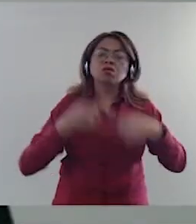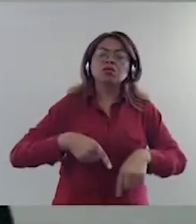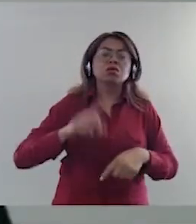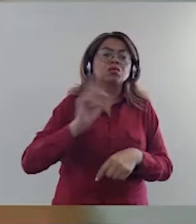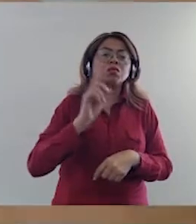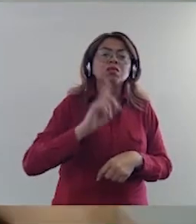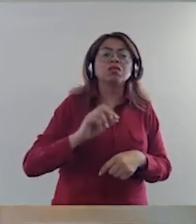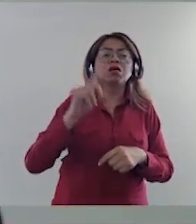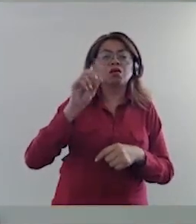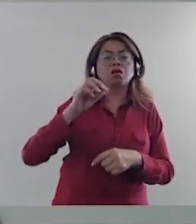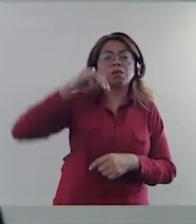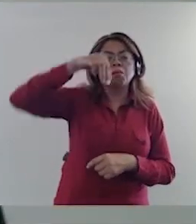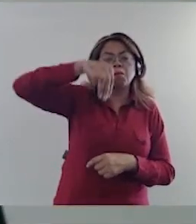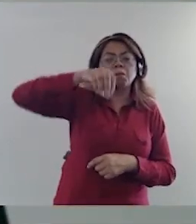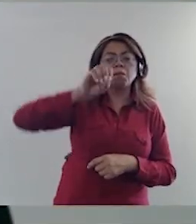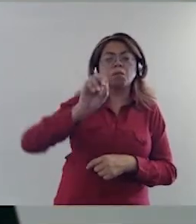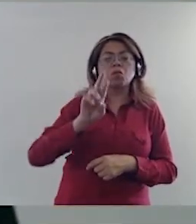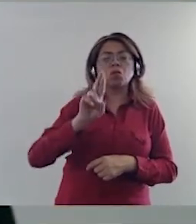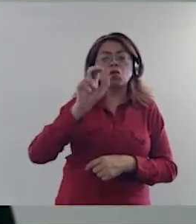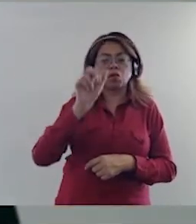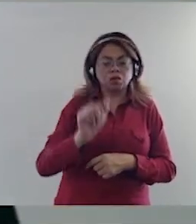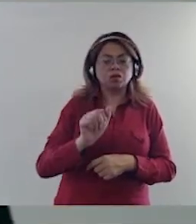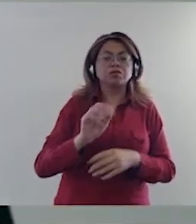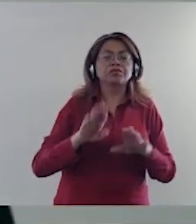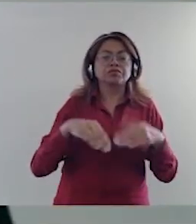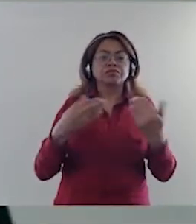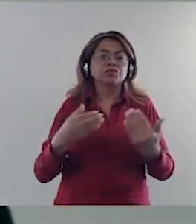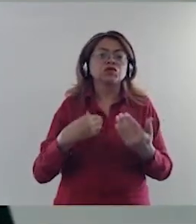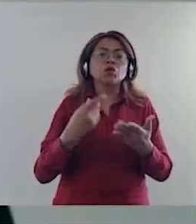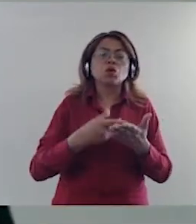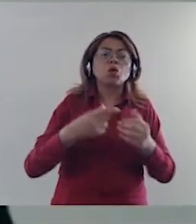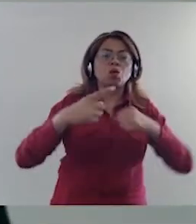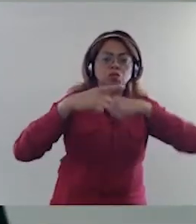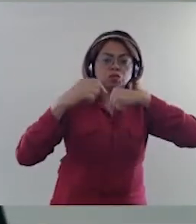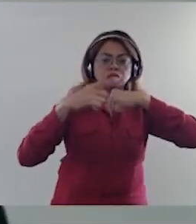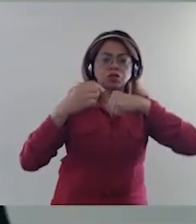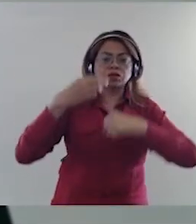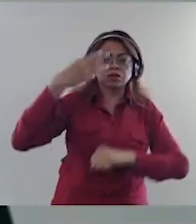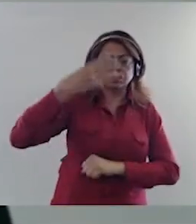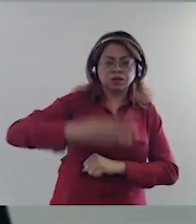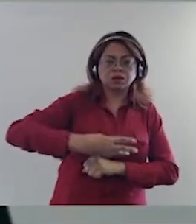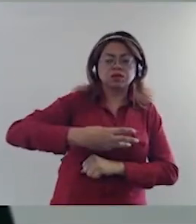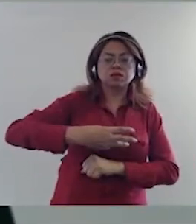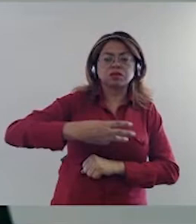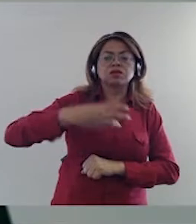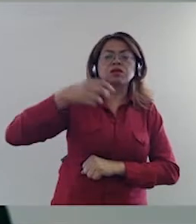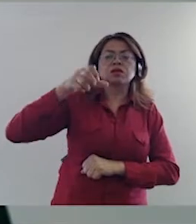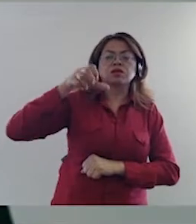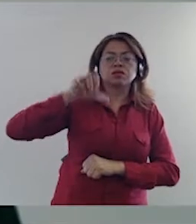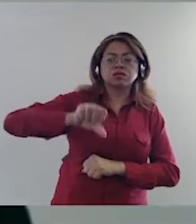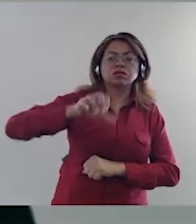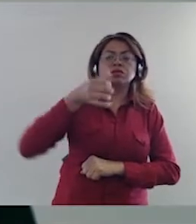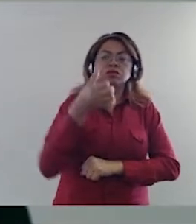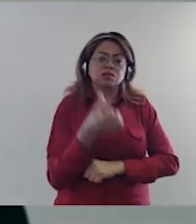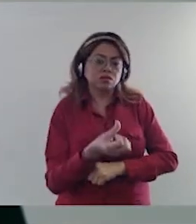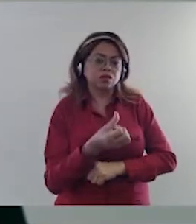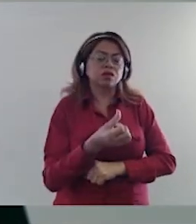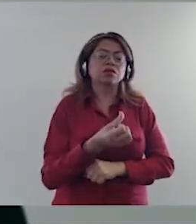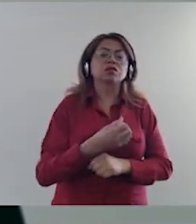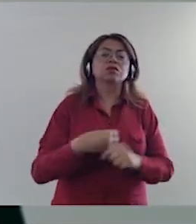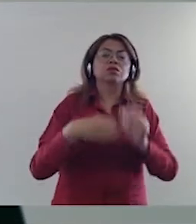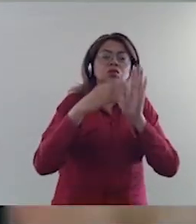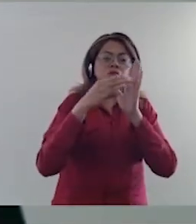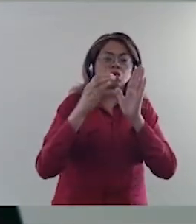devedor, em virtude desse fato, como estabelece o artigo 396 do Código Civil. O outro